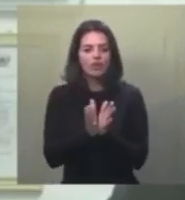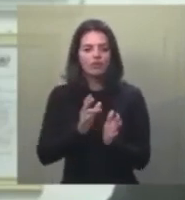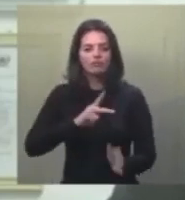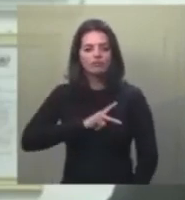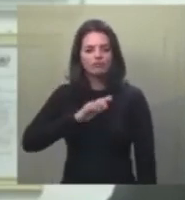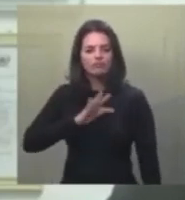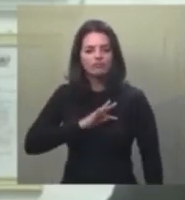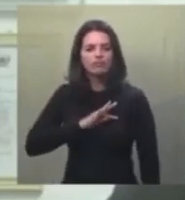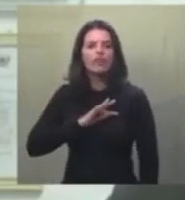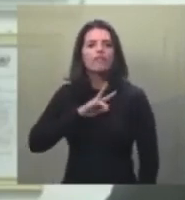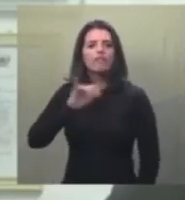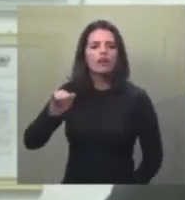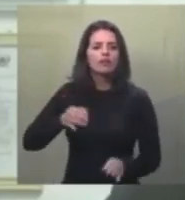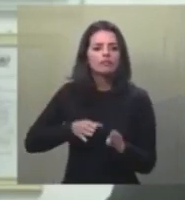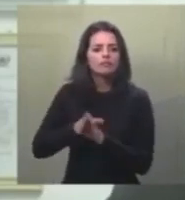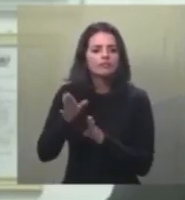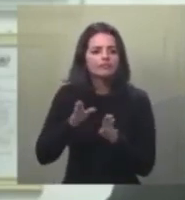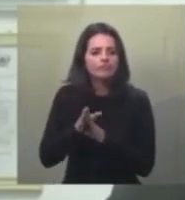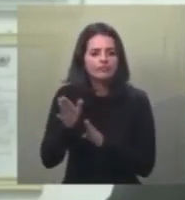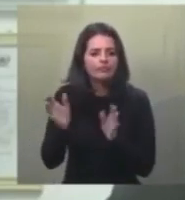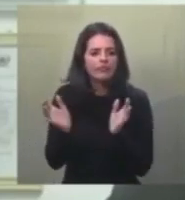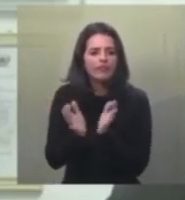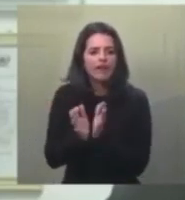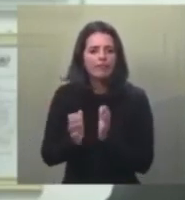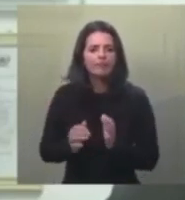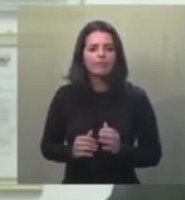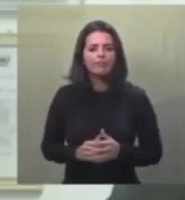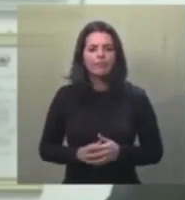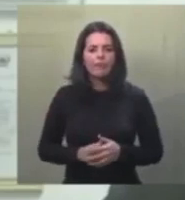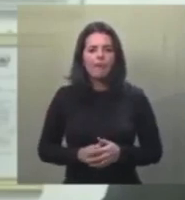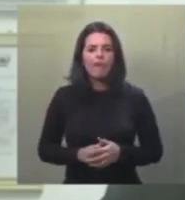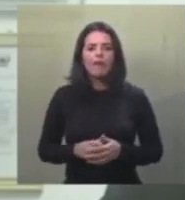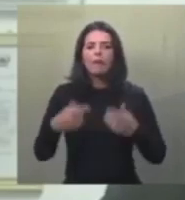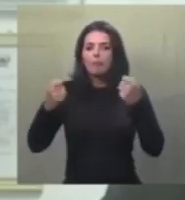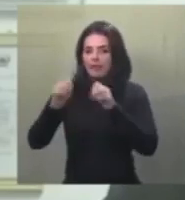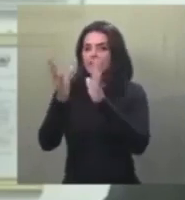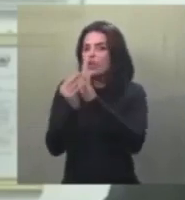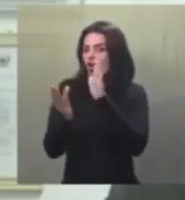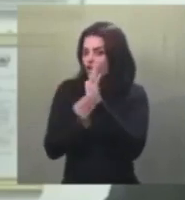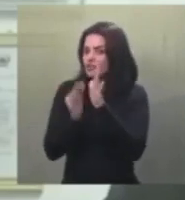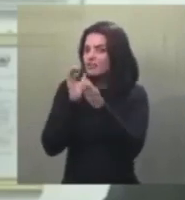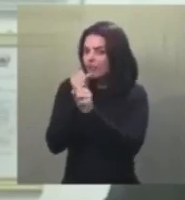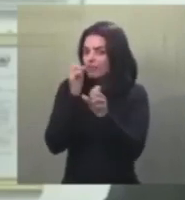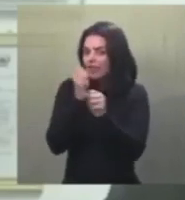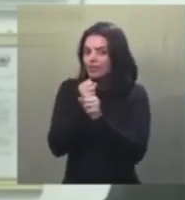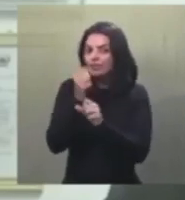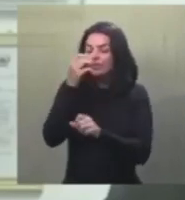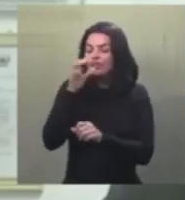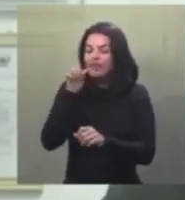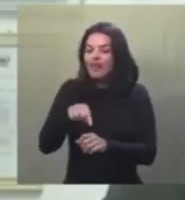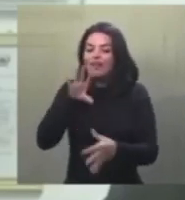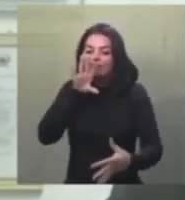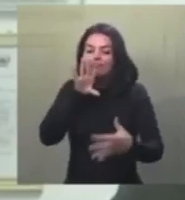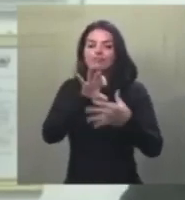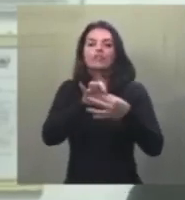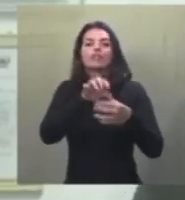mas sempre fazendo a denúncia de que é preciso ter um orçamento que seja a cara do povo e não do governo genocida de Bolsonaro.